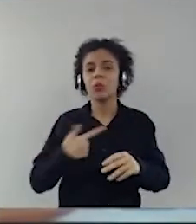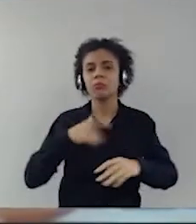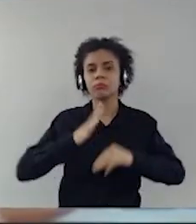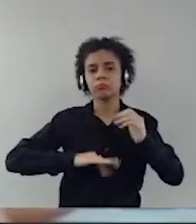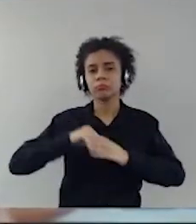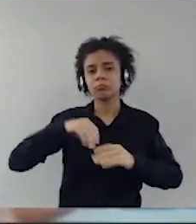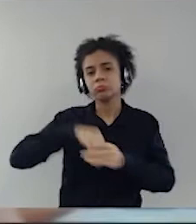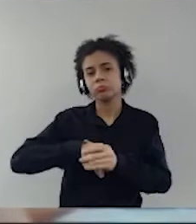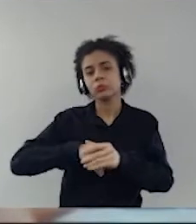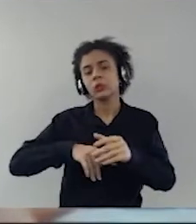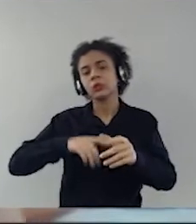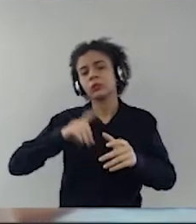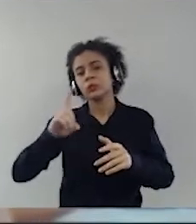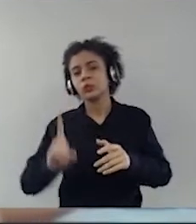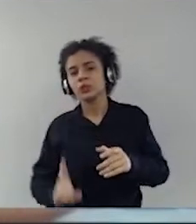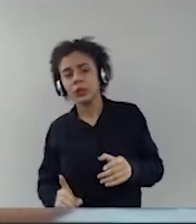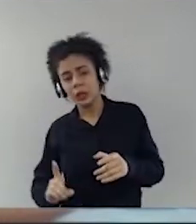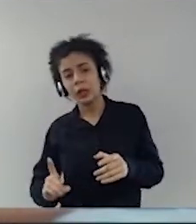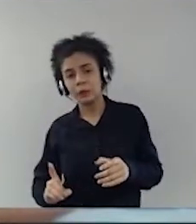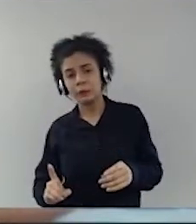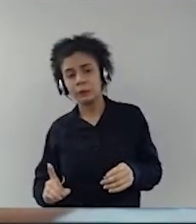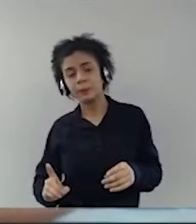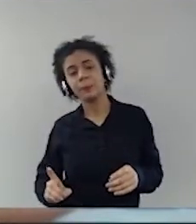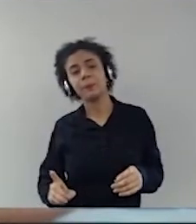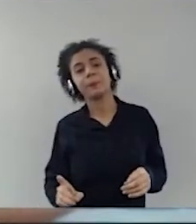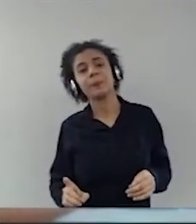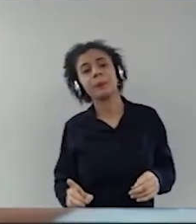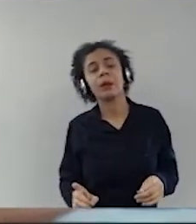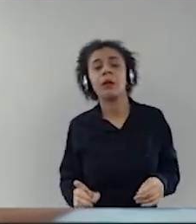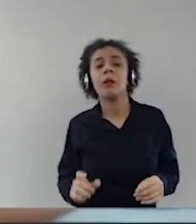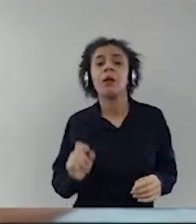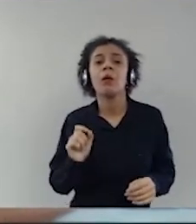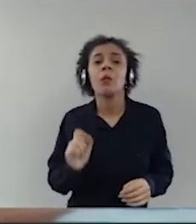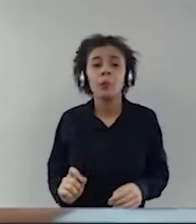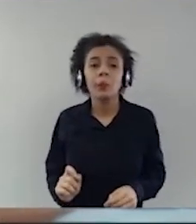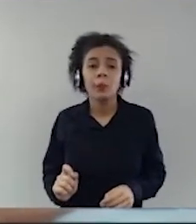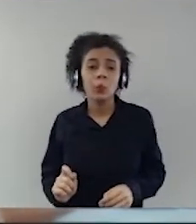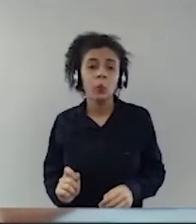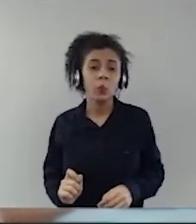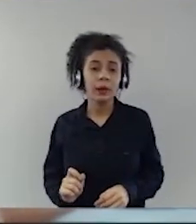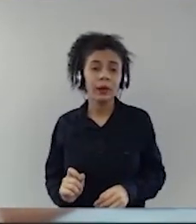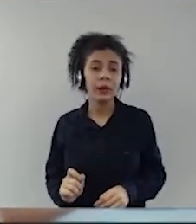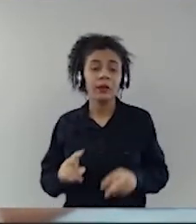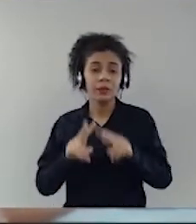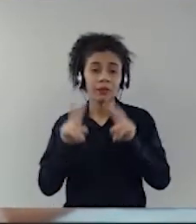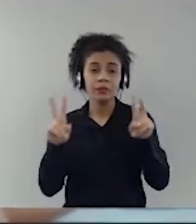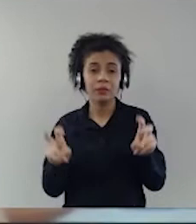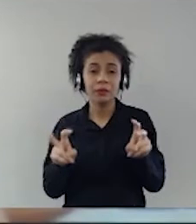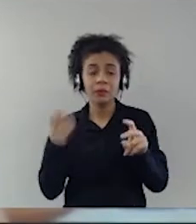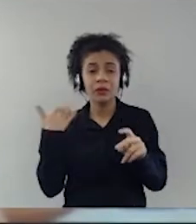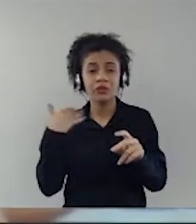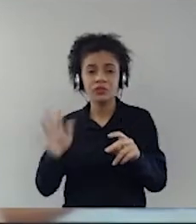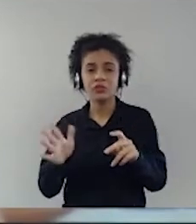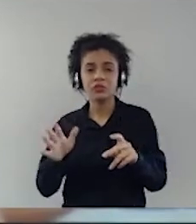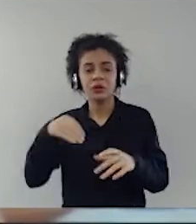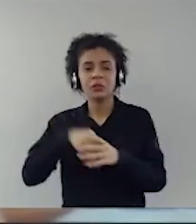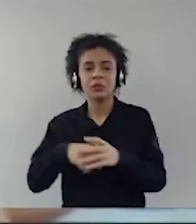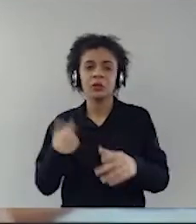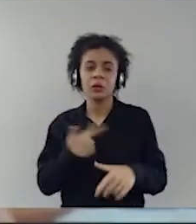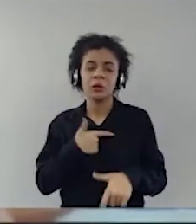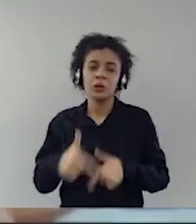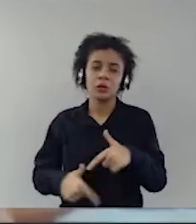direito, operários, operadores do direito, para os temas que já faziam parte da nossa